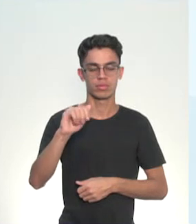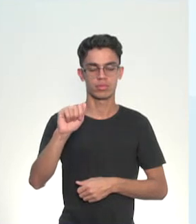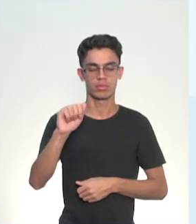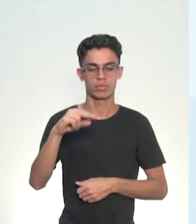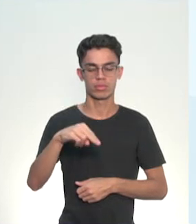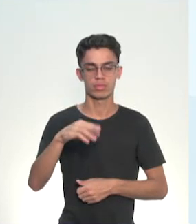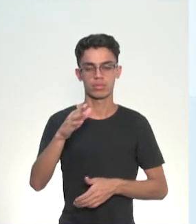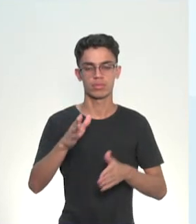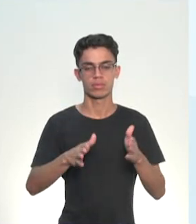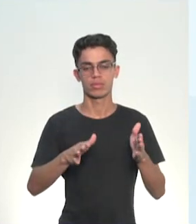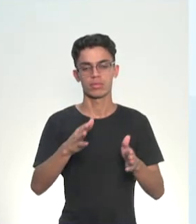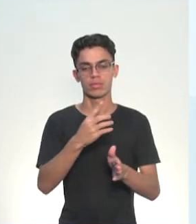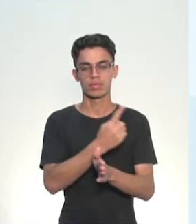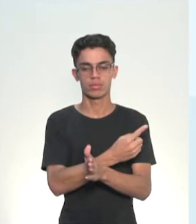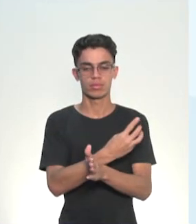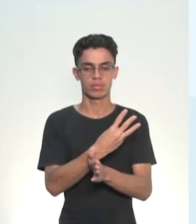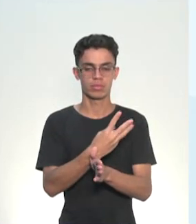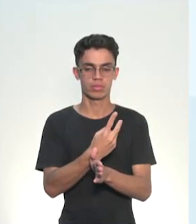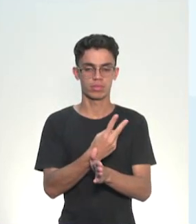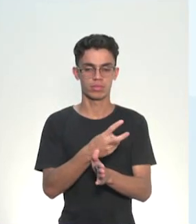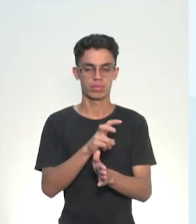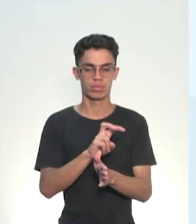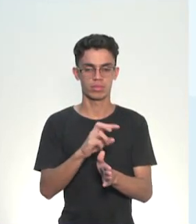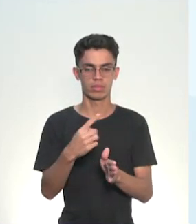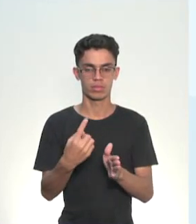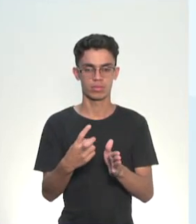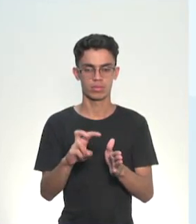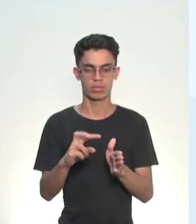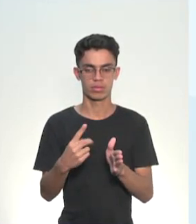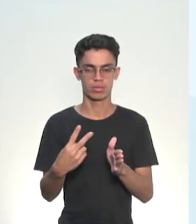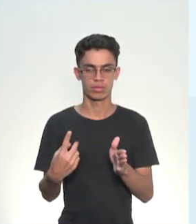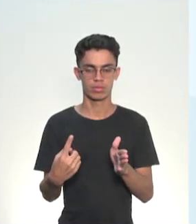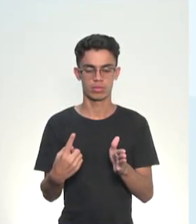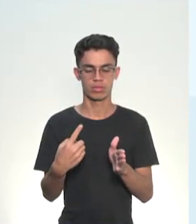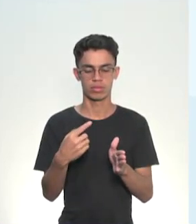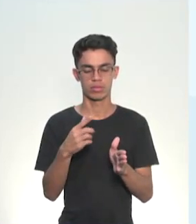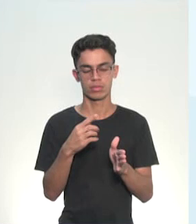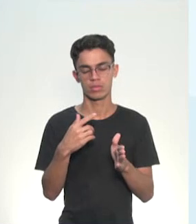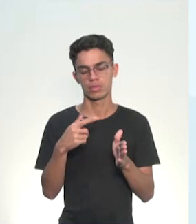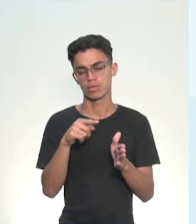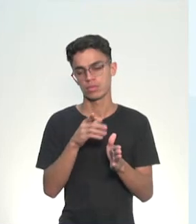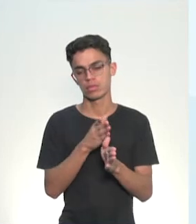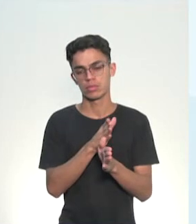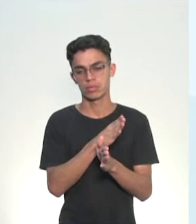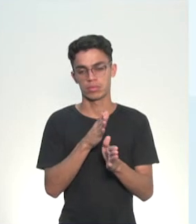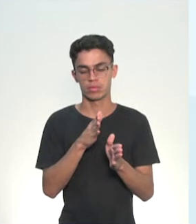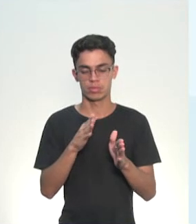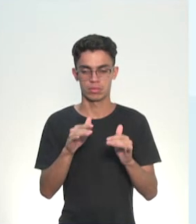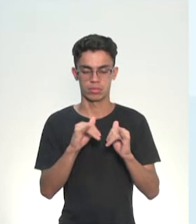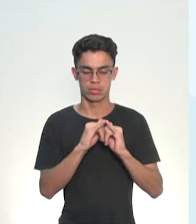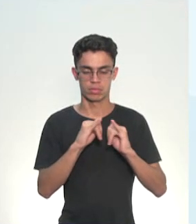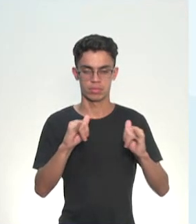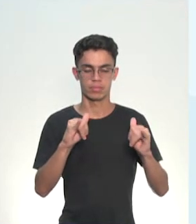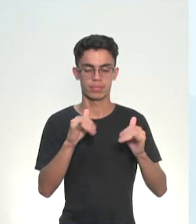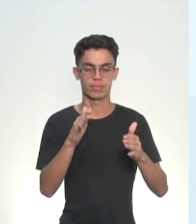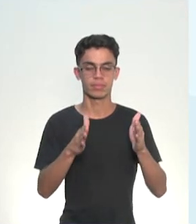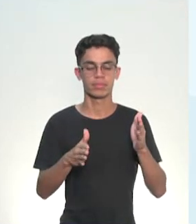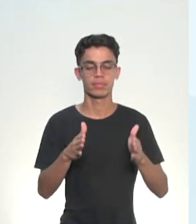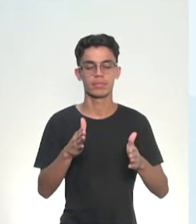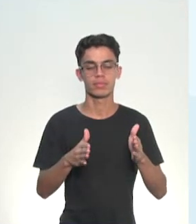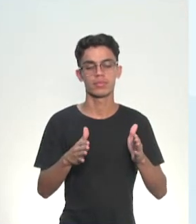aí de 1325 a 1521. Todos esses períodos que a gente fala é o auge dessas civilizações, né,